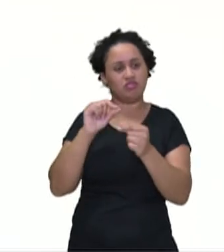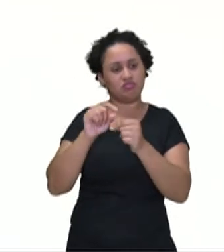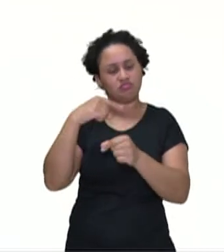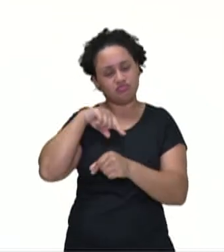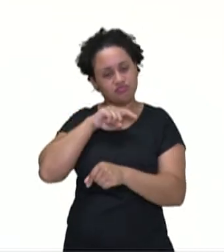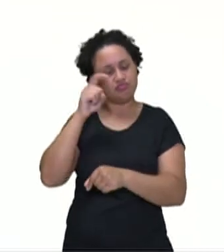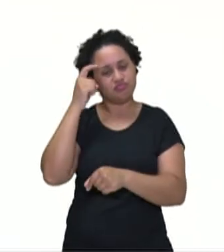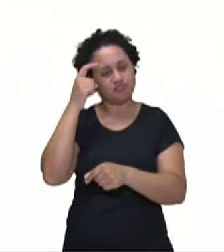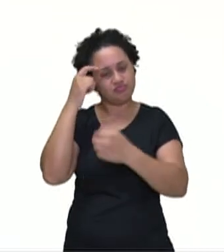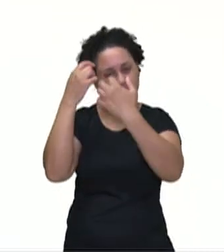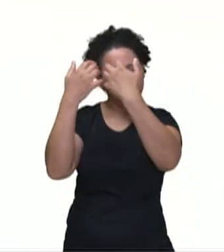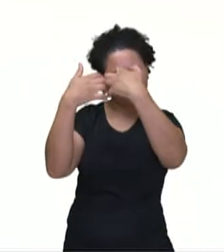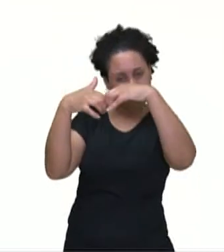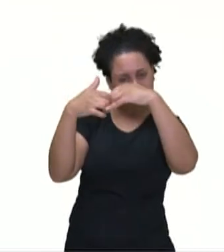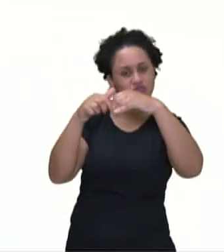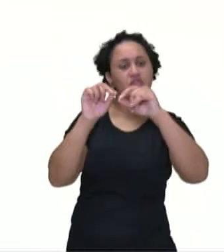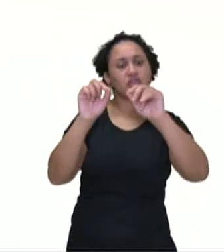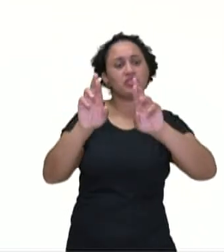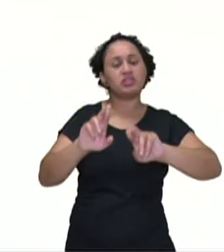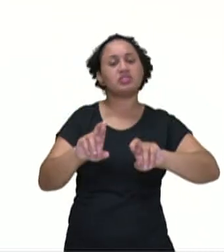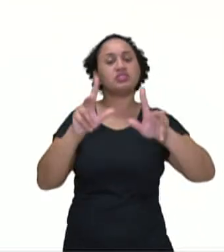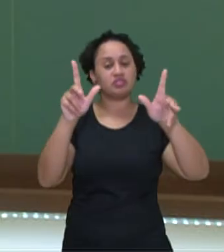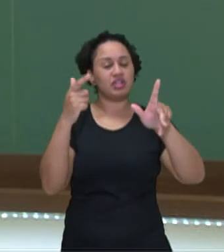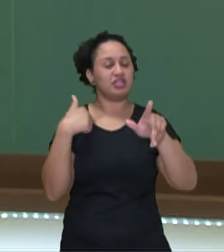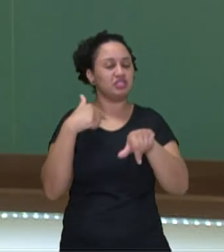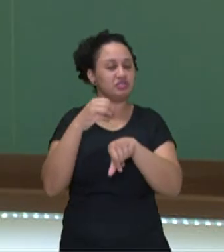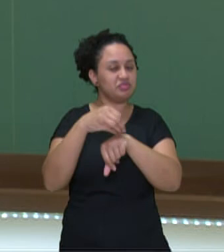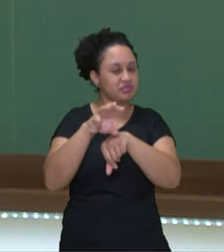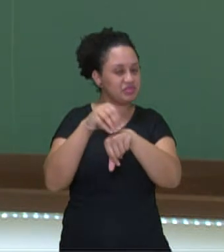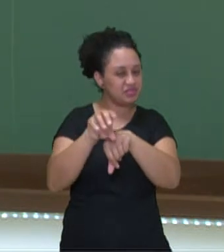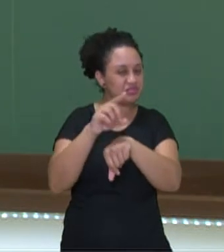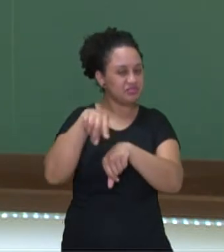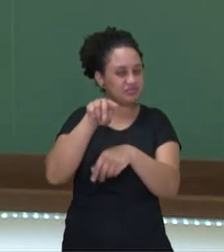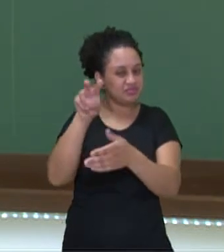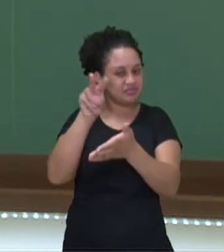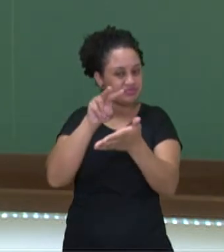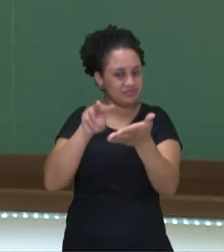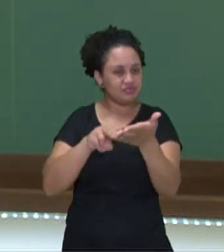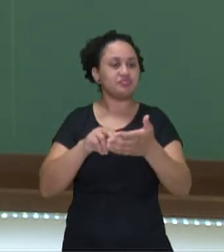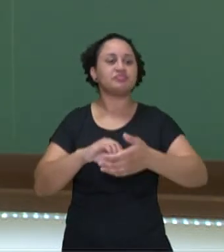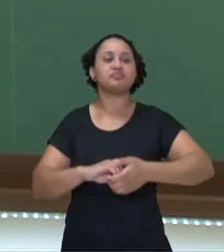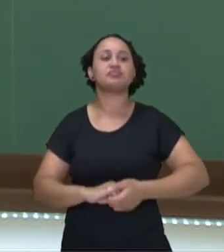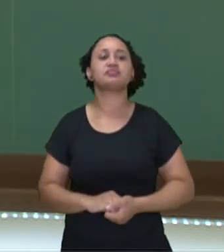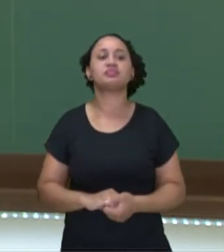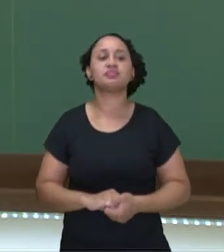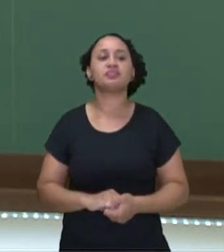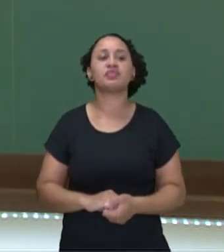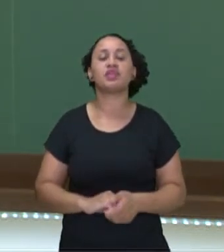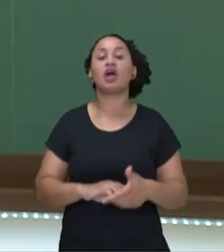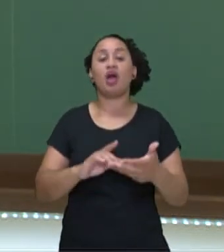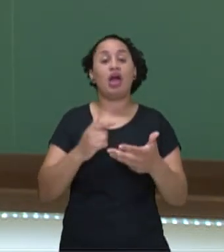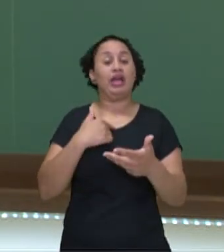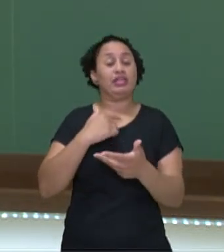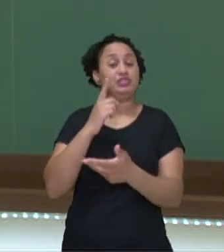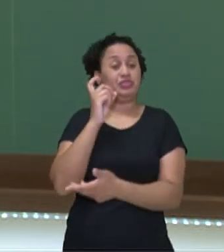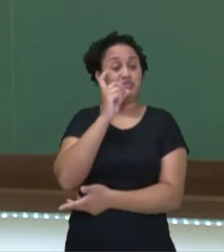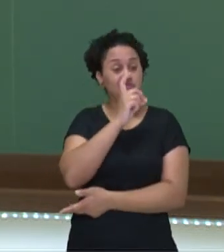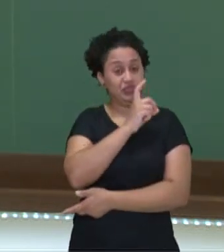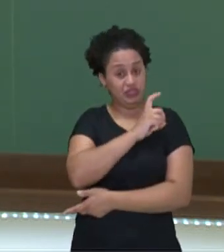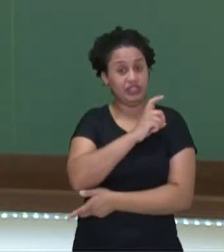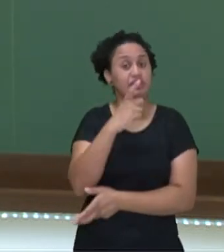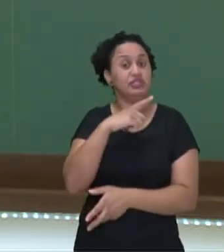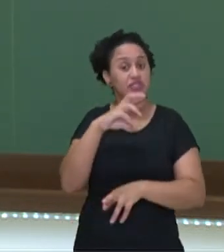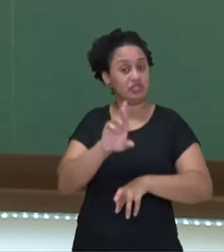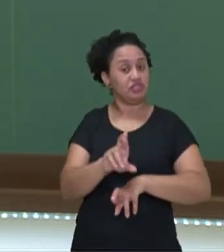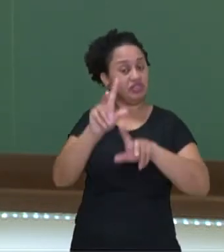pensar justamente sobre as diferenças. Fica como uma sugestão para vocês responderem, tá? Como é duro ser diferente, é